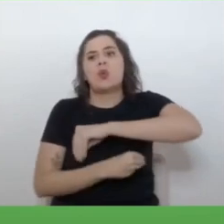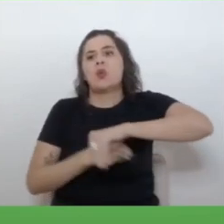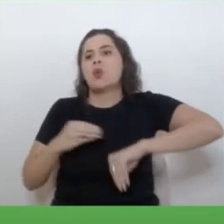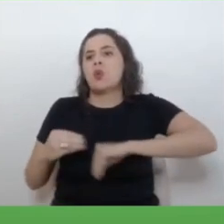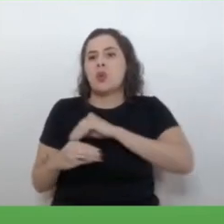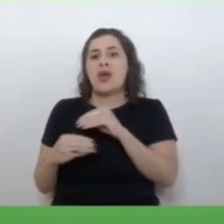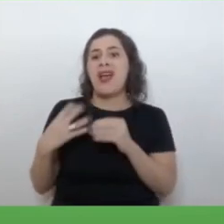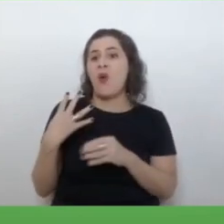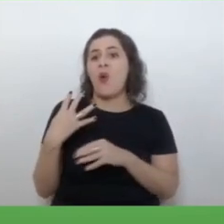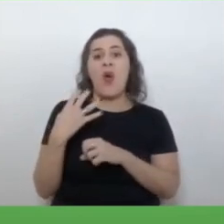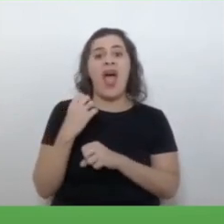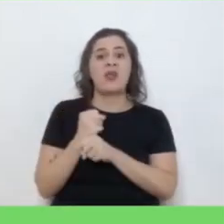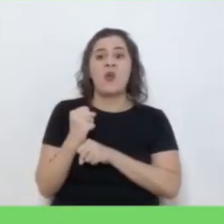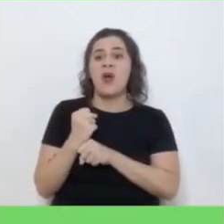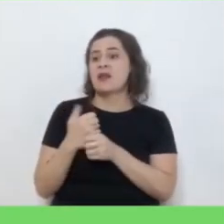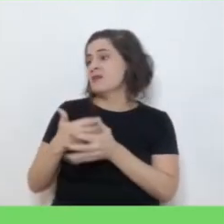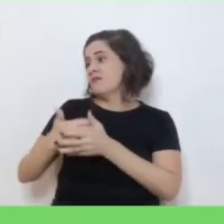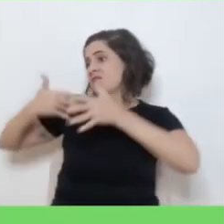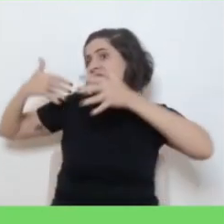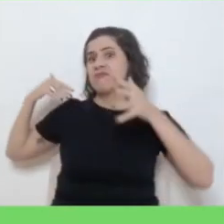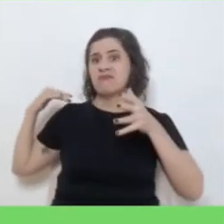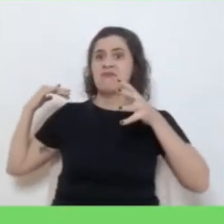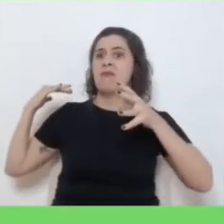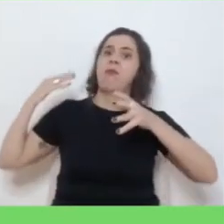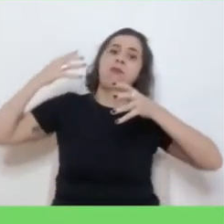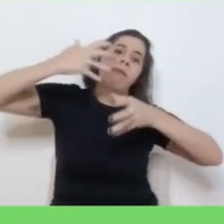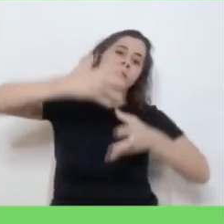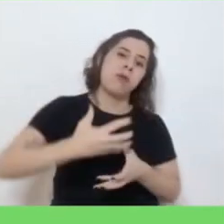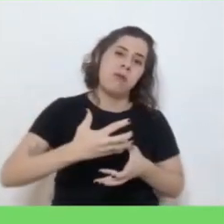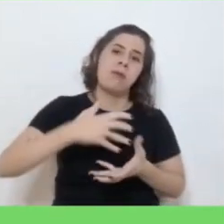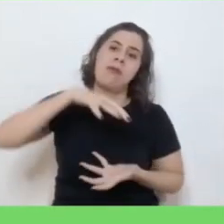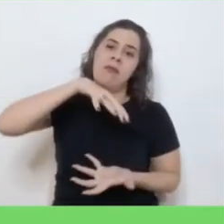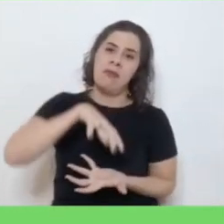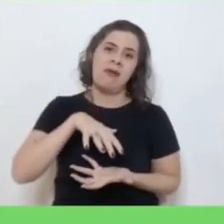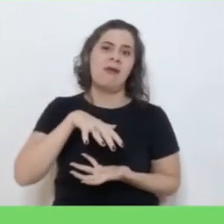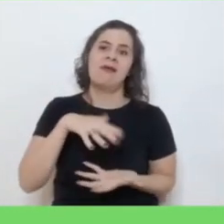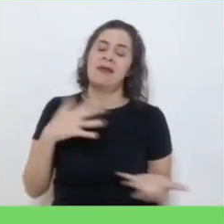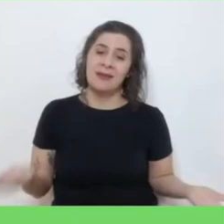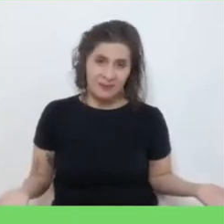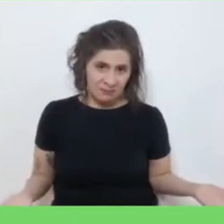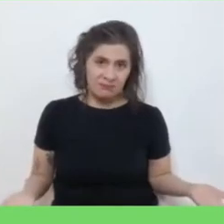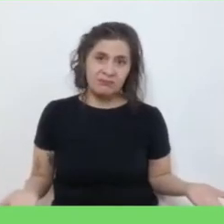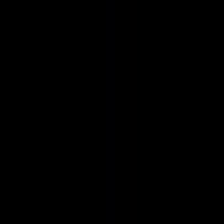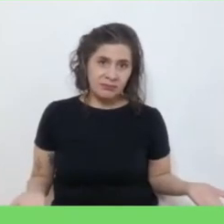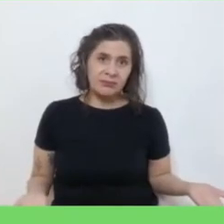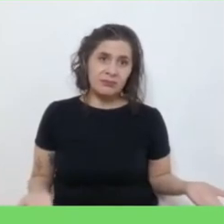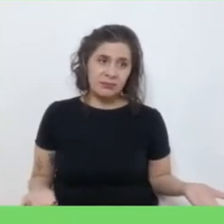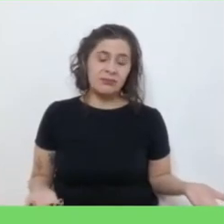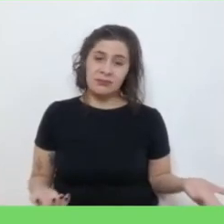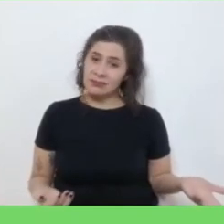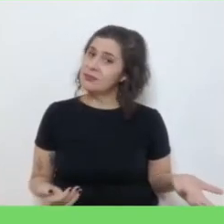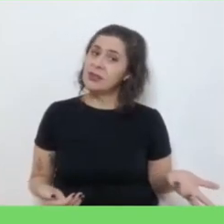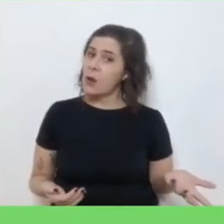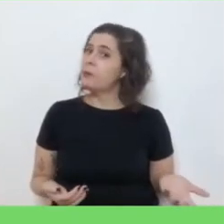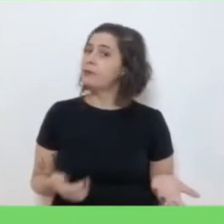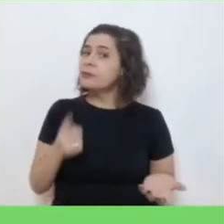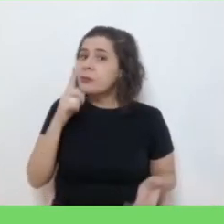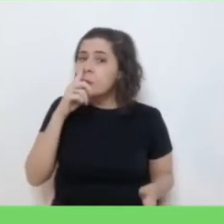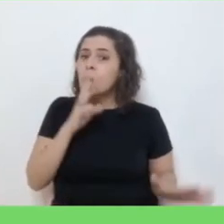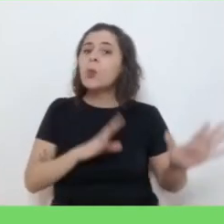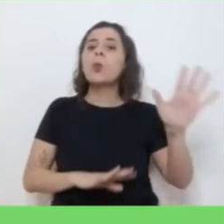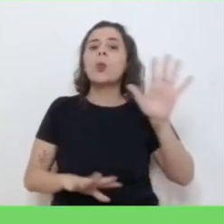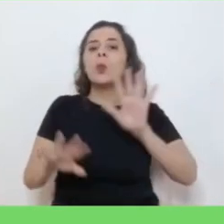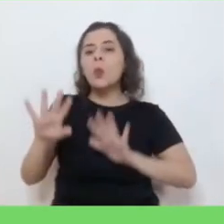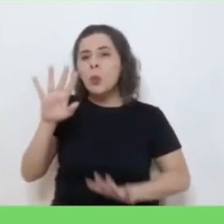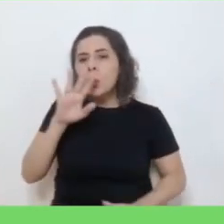últimos 4, 3 anos, né? Que são pautas financeiras. E aí a gente tem que ter muito cuidado,